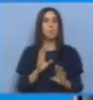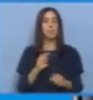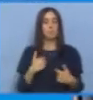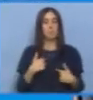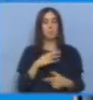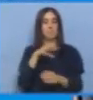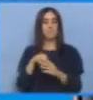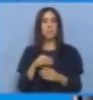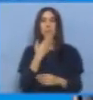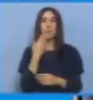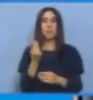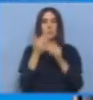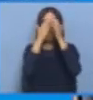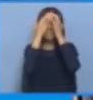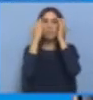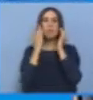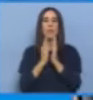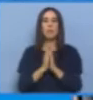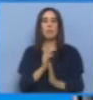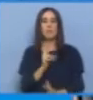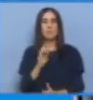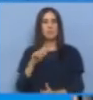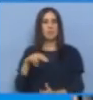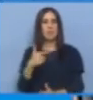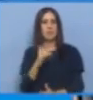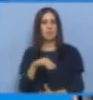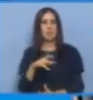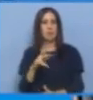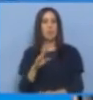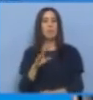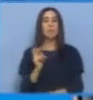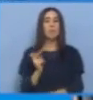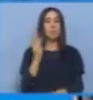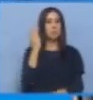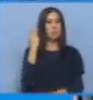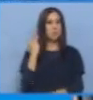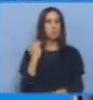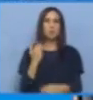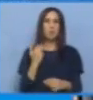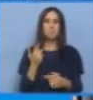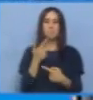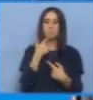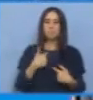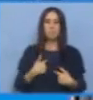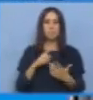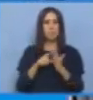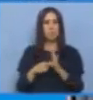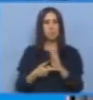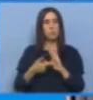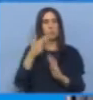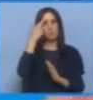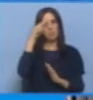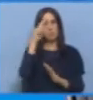faço parte da Juventude Mariana Vicentina e há cerca de 3 anos foi-nos apresentado este projeto de ir para Moçambique.